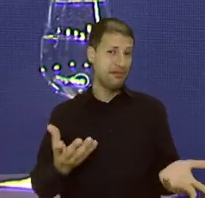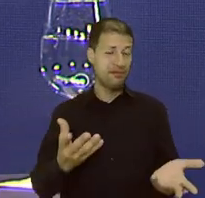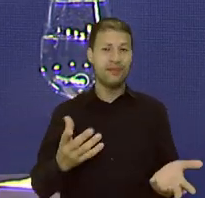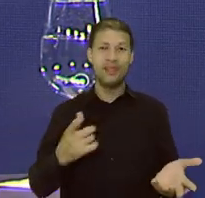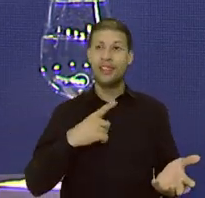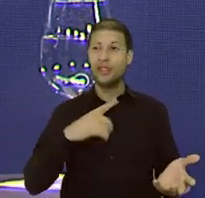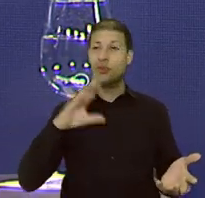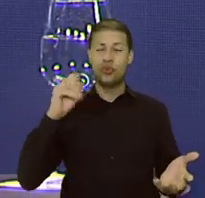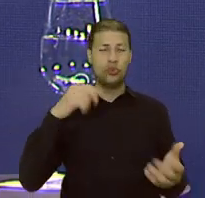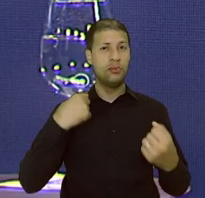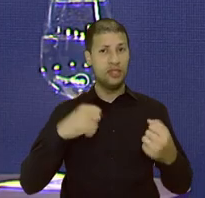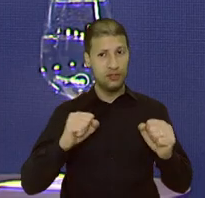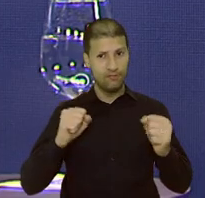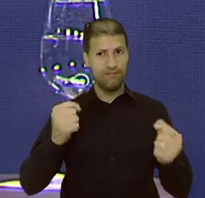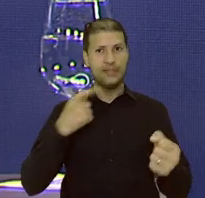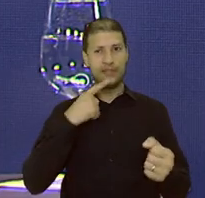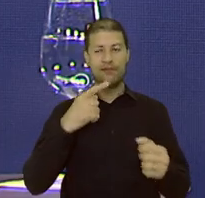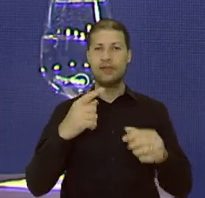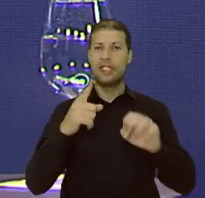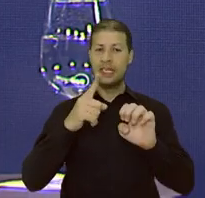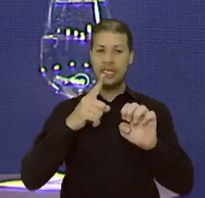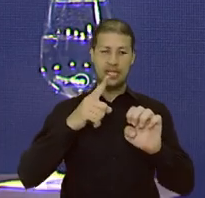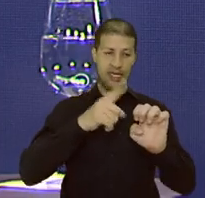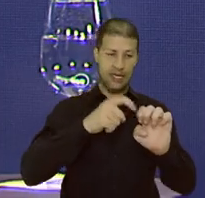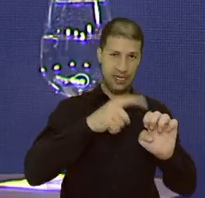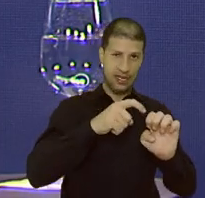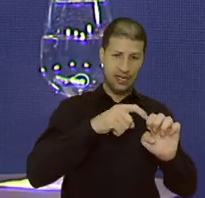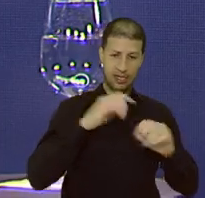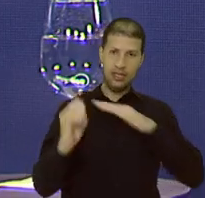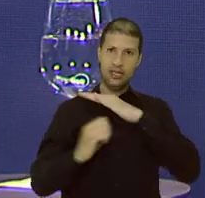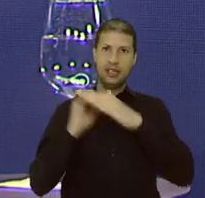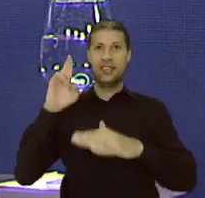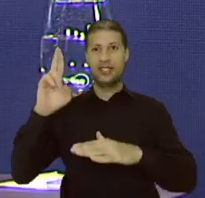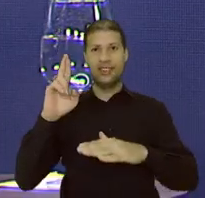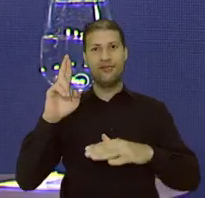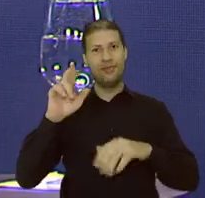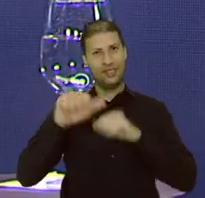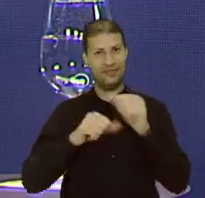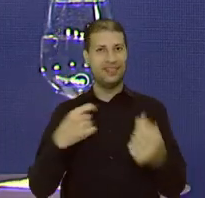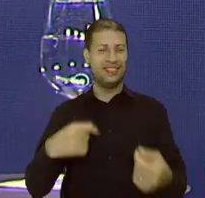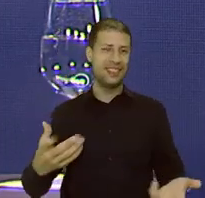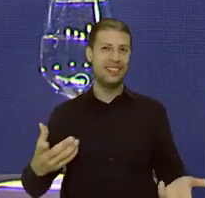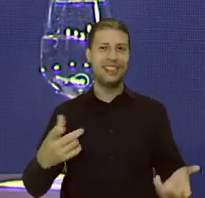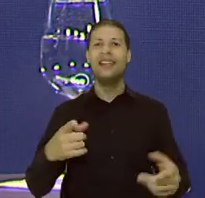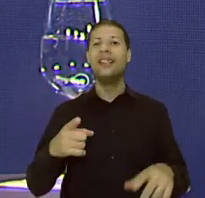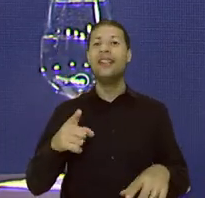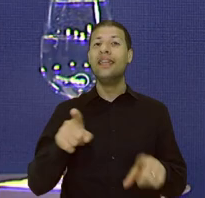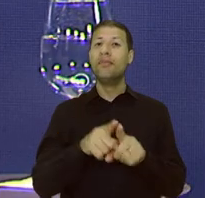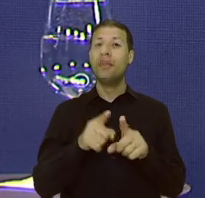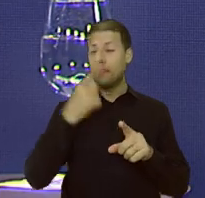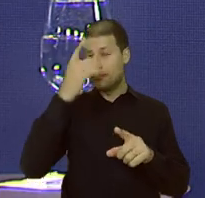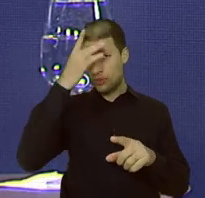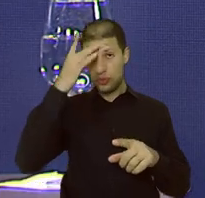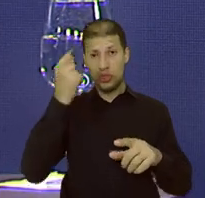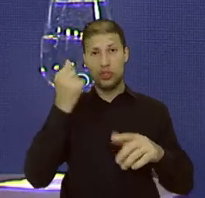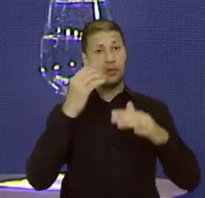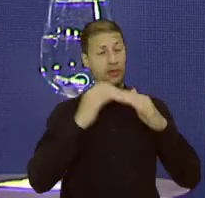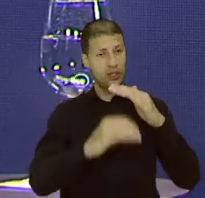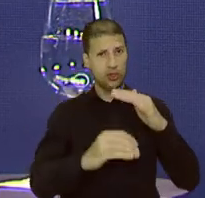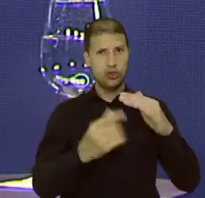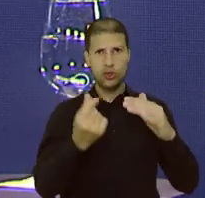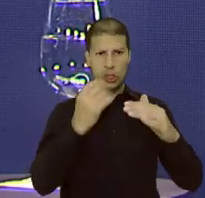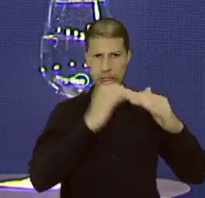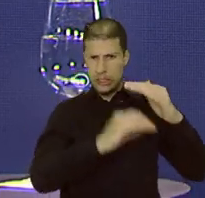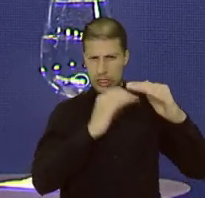ser um grande empresário sair de empreendedor para empresário e segundo para os investidores que talvez tenha investido um pouco demais numa hora de